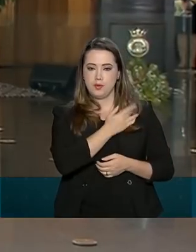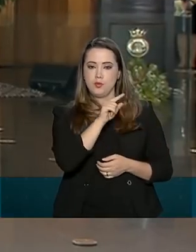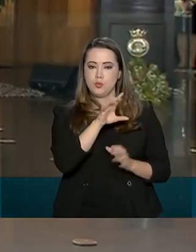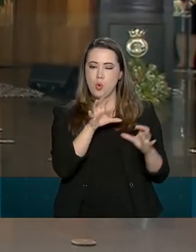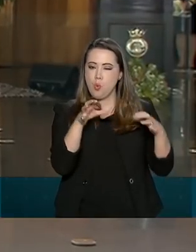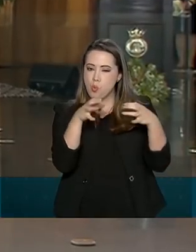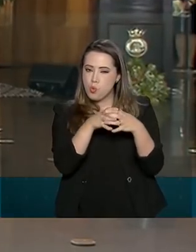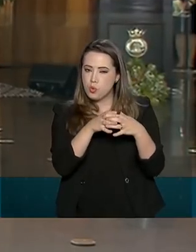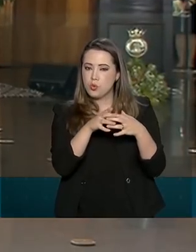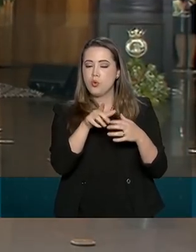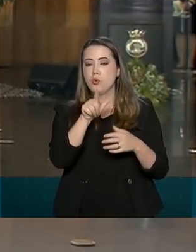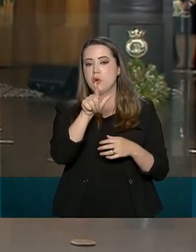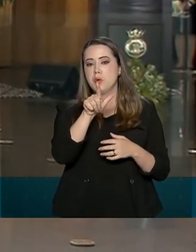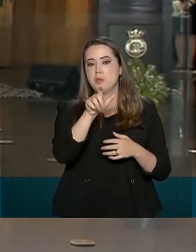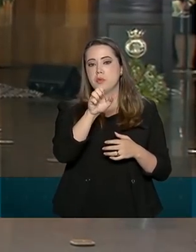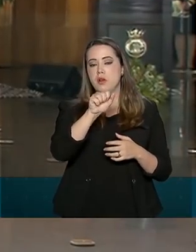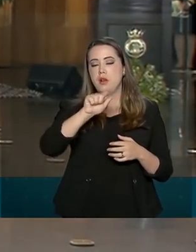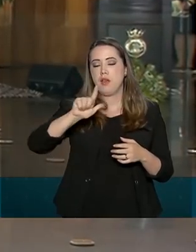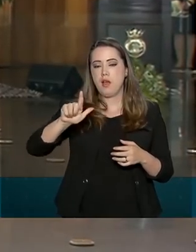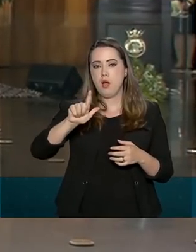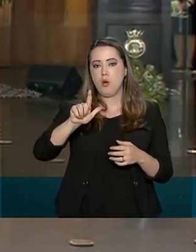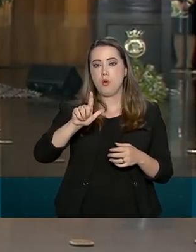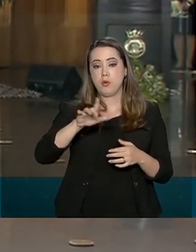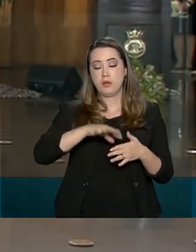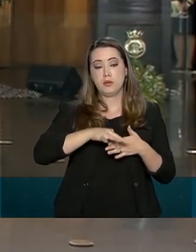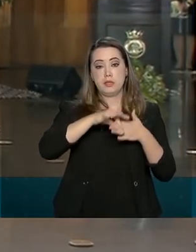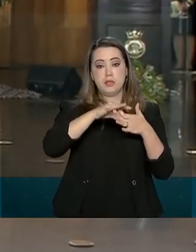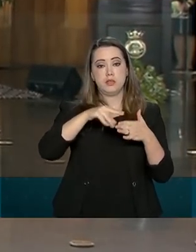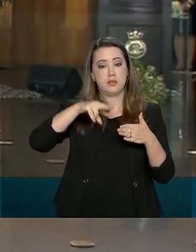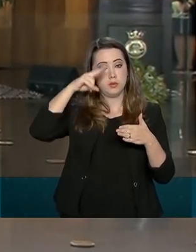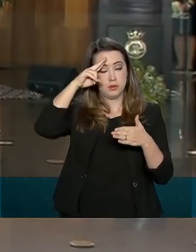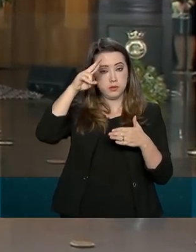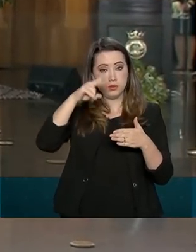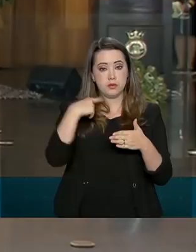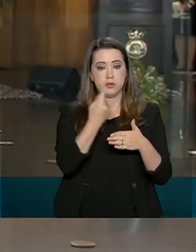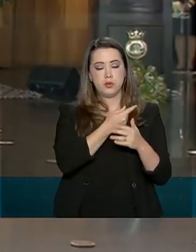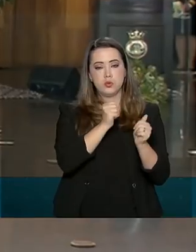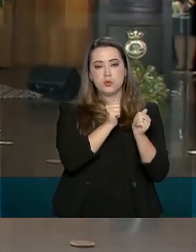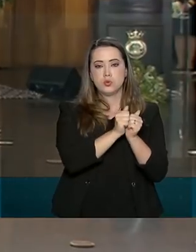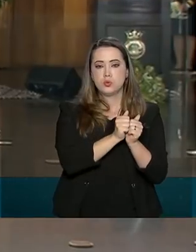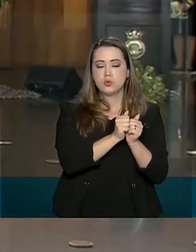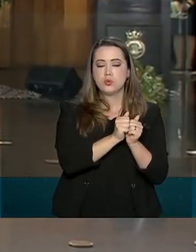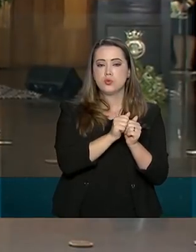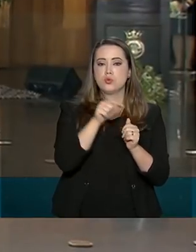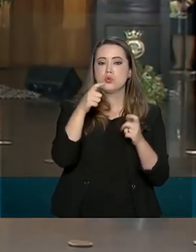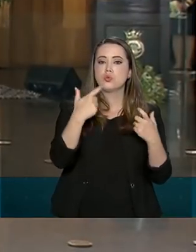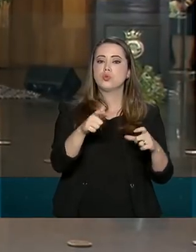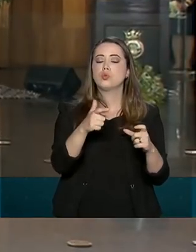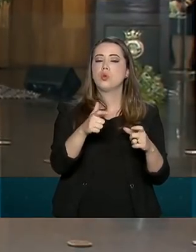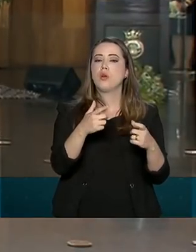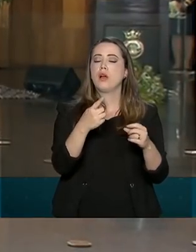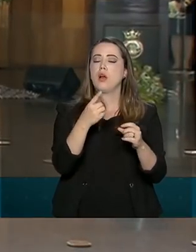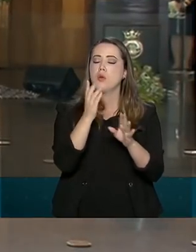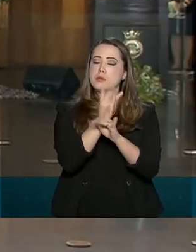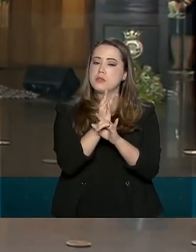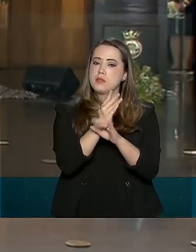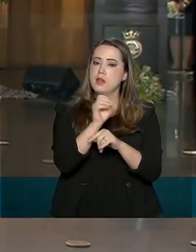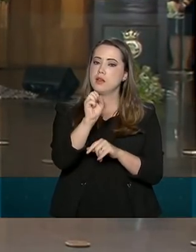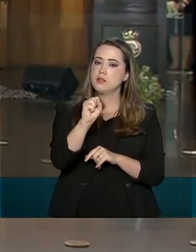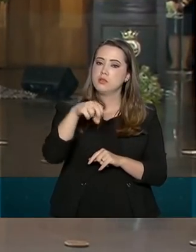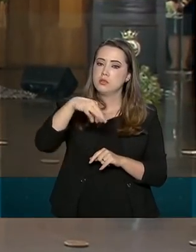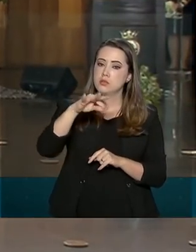Pujol, estaremos em Santa Maria, comemorando o Dia da Arma dos Fogos Largos, Densos e